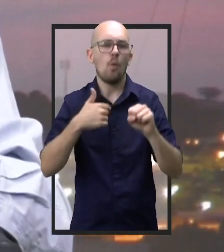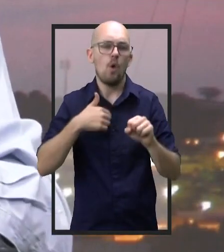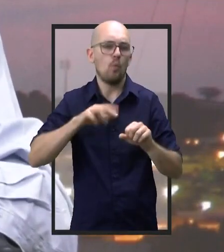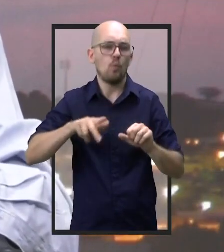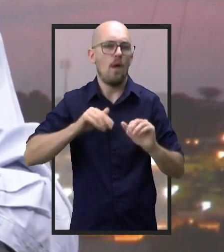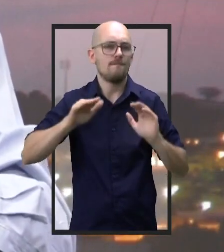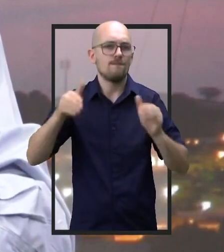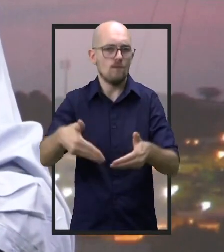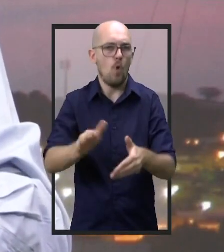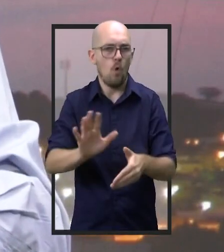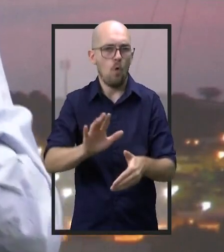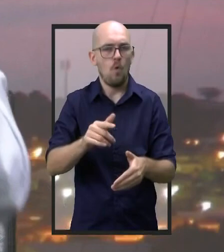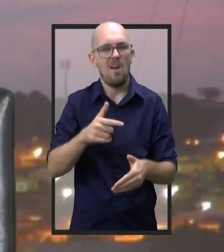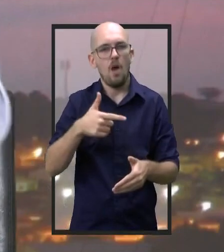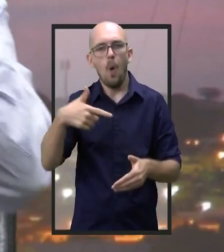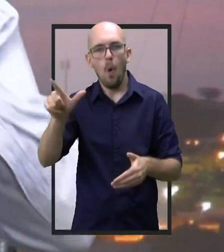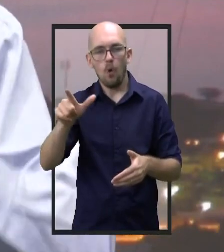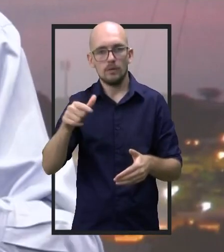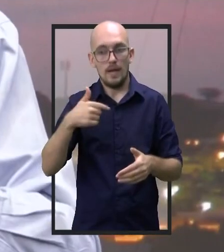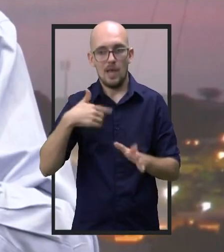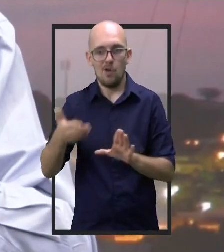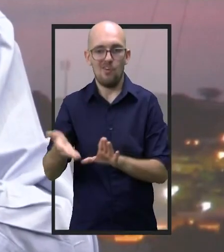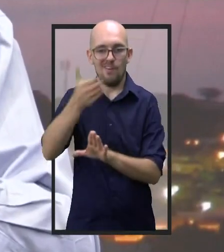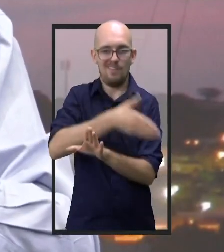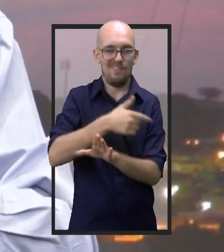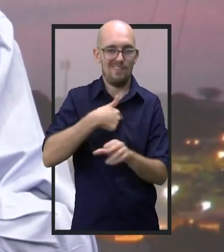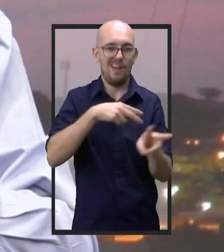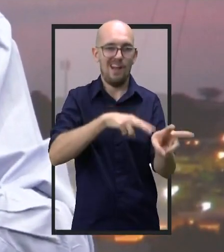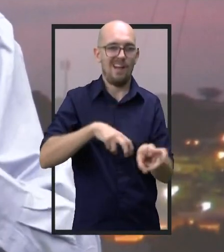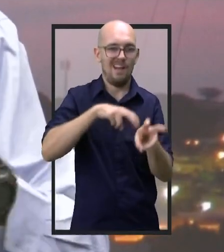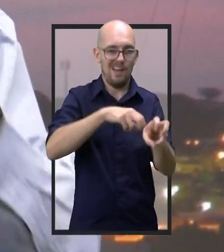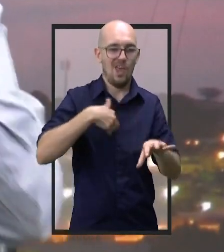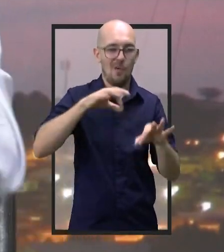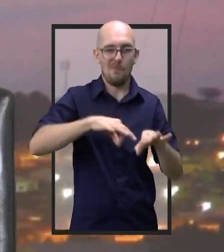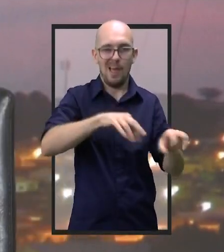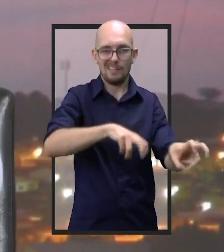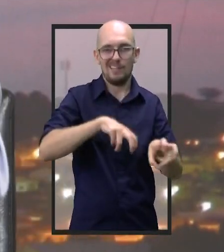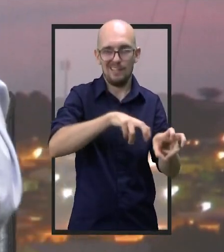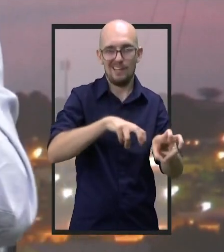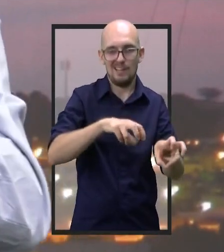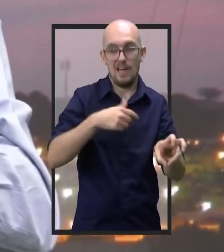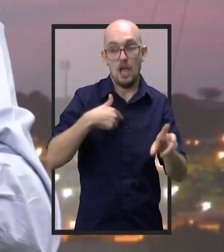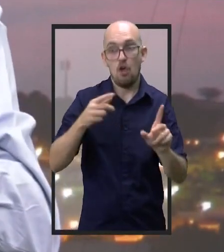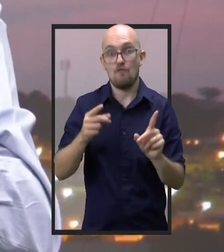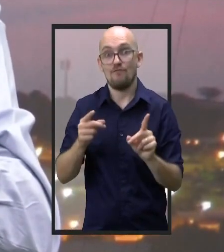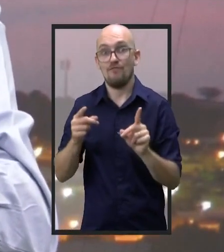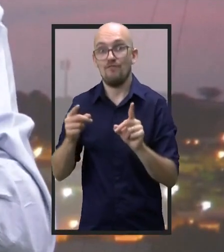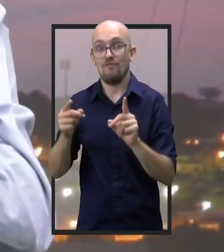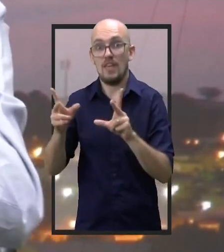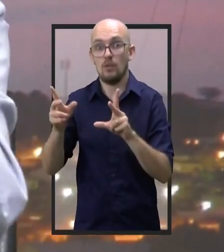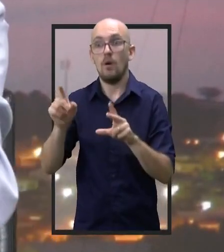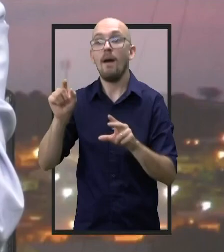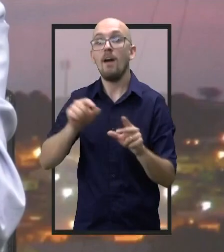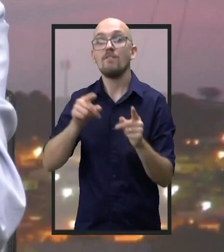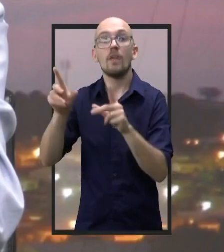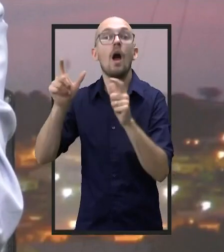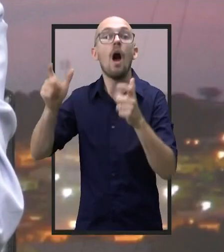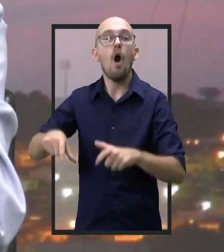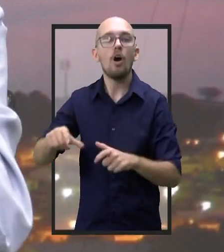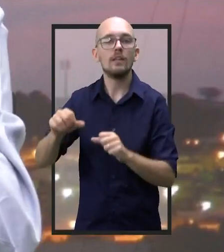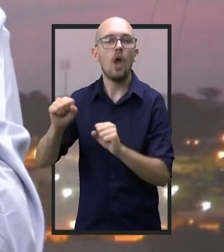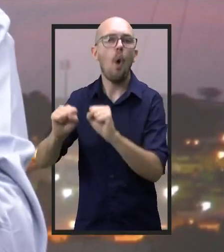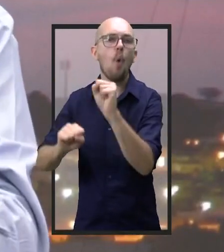ver, como se fosse o outro lado do balcão, nós somos do lado de cá. Quem compra, eu vendo matéria-prima. Quem compra é usinas, eu não tenho nada a ver com